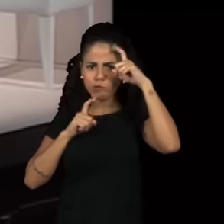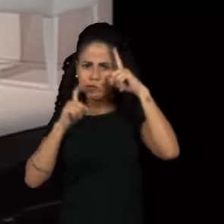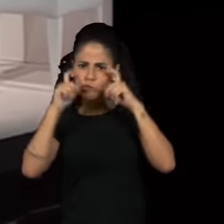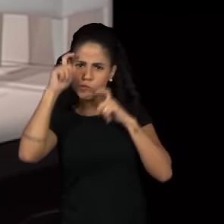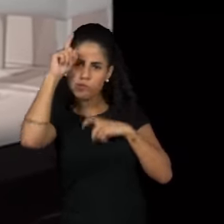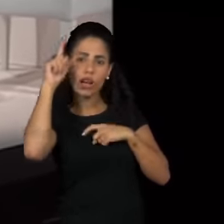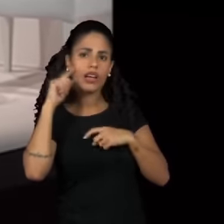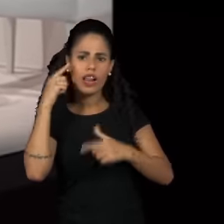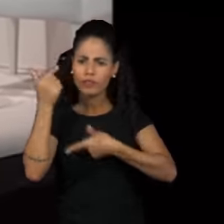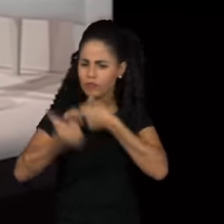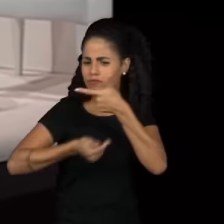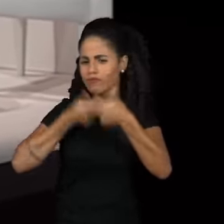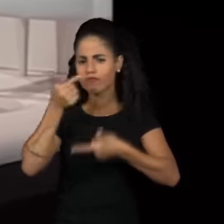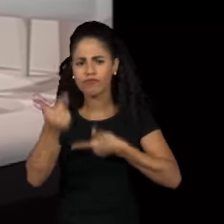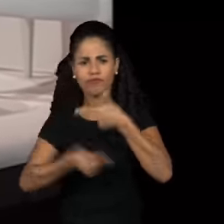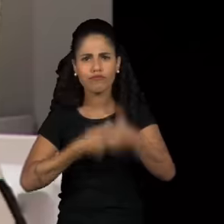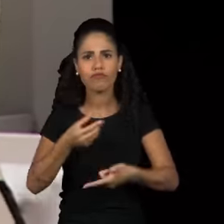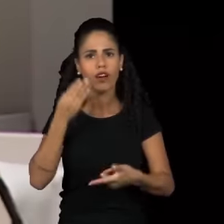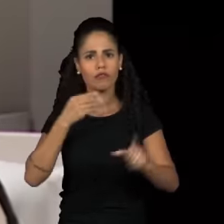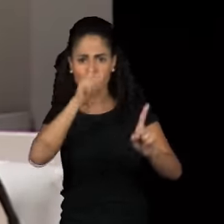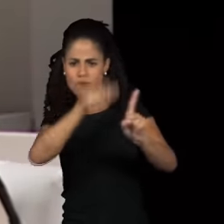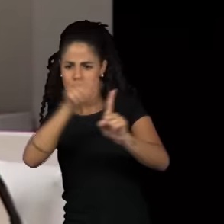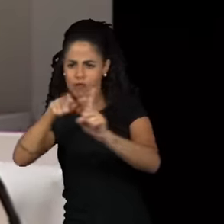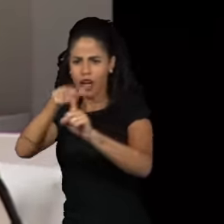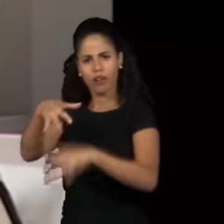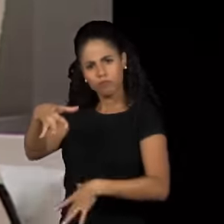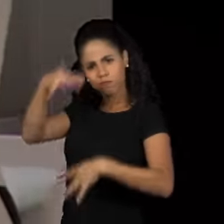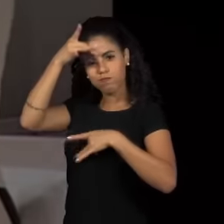intensidade que ela imprimia às suas personagens.